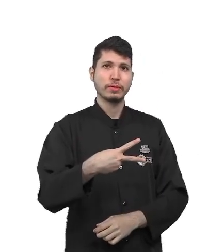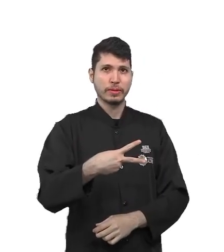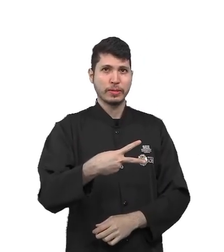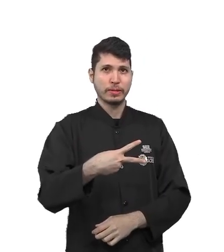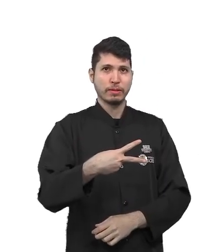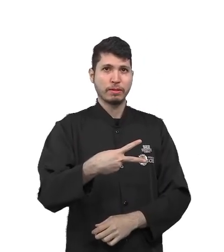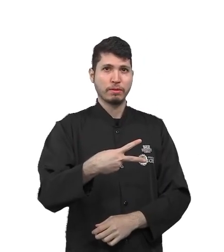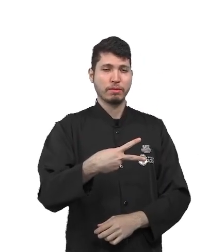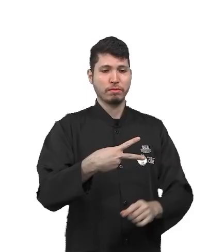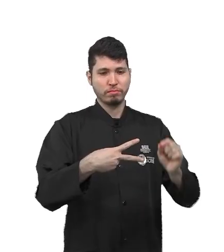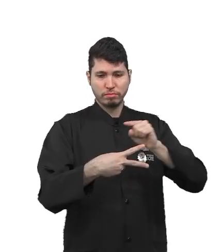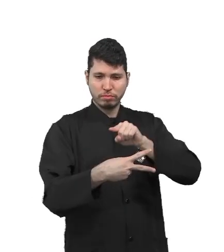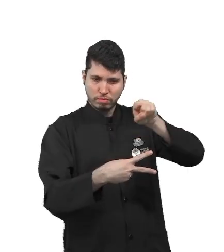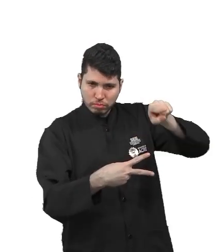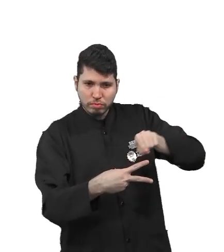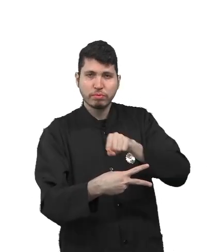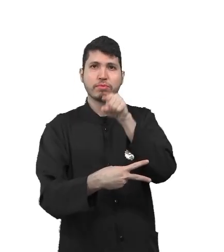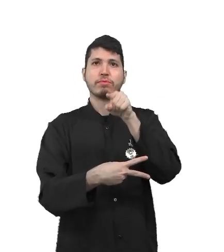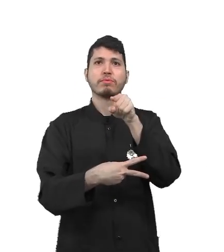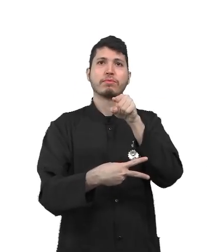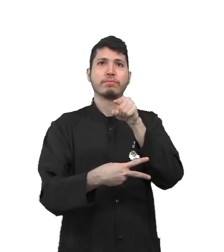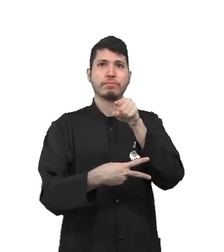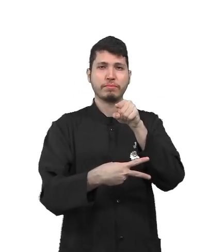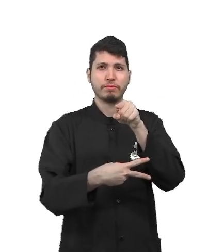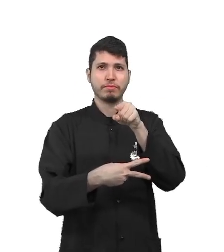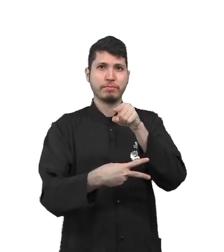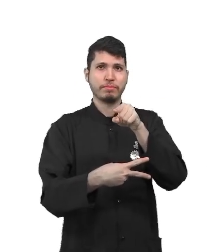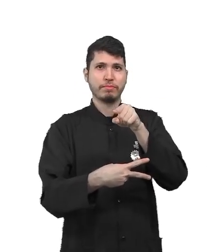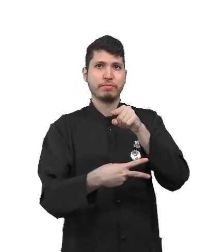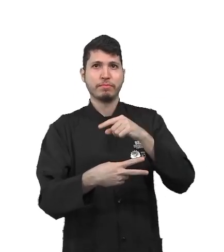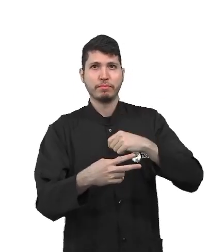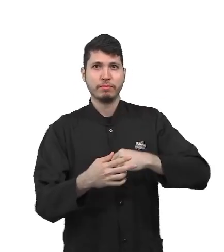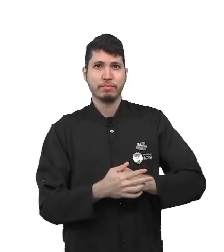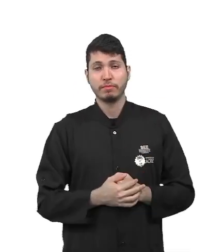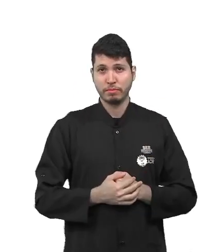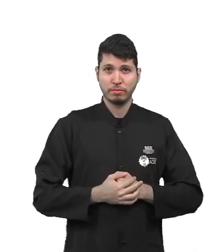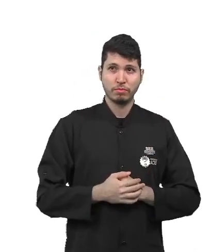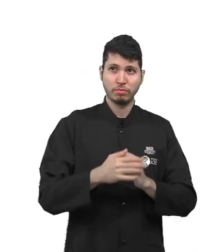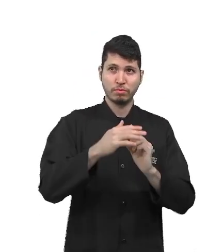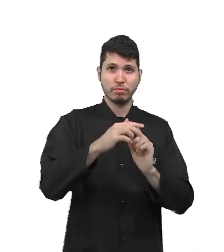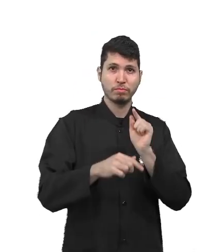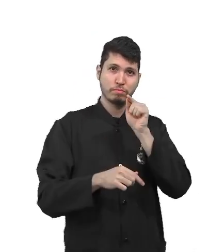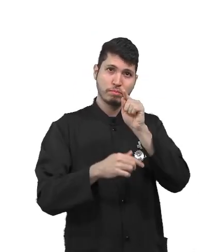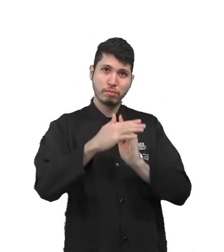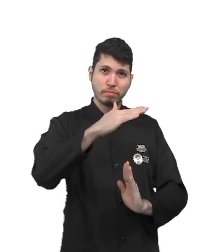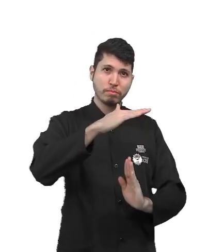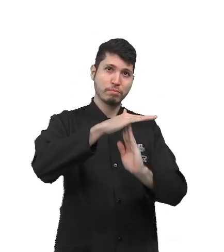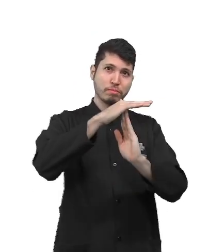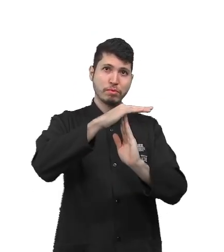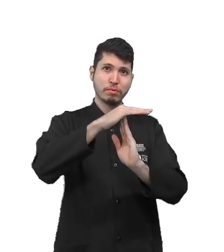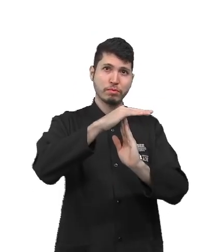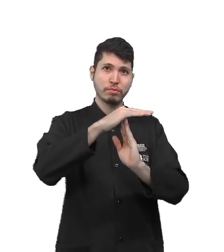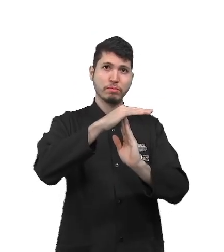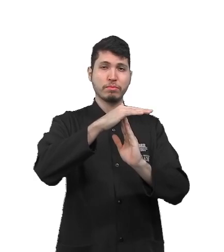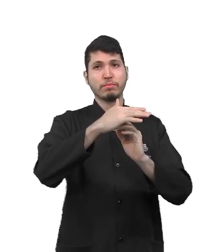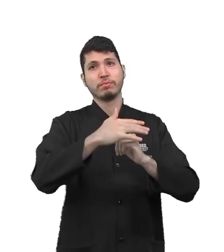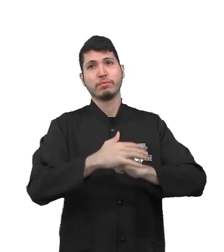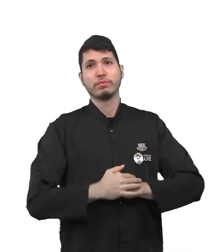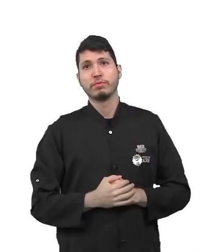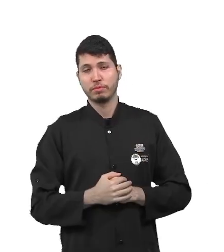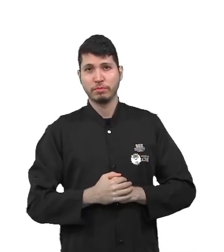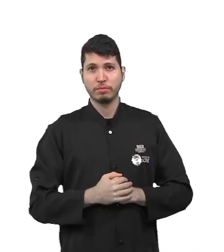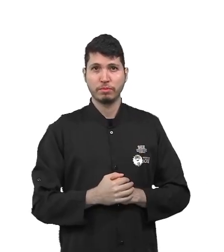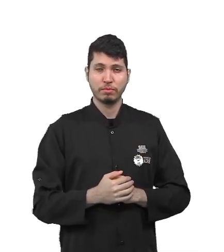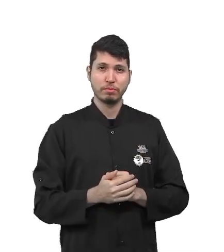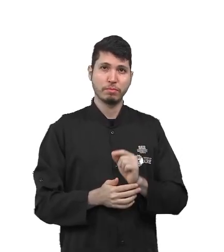cavidade para cima. Neste ponto, como a gente vai já dar uma olhadinha, é chamado de ponto de mínimo. Ok? A gente